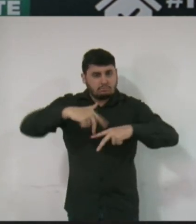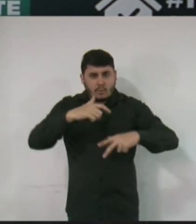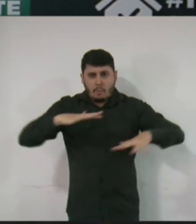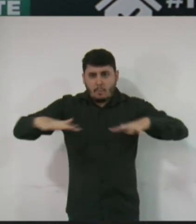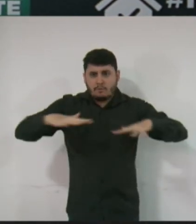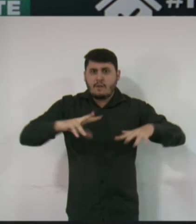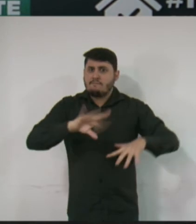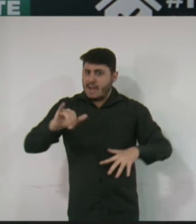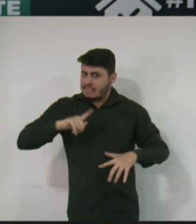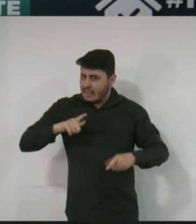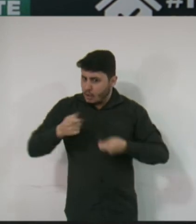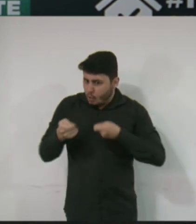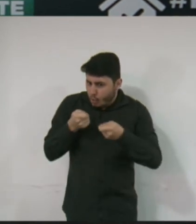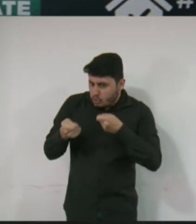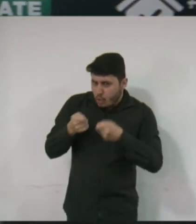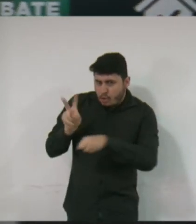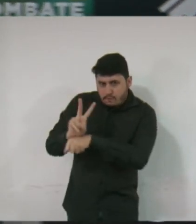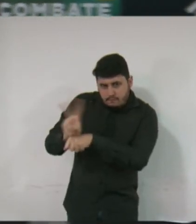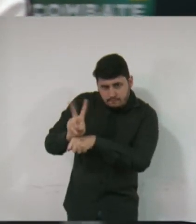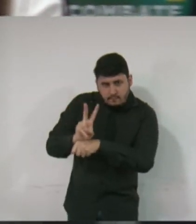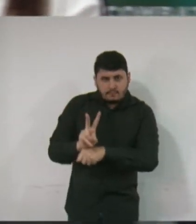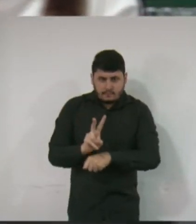18 de Maio?